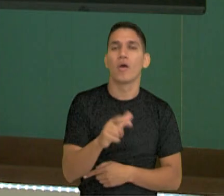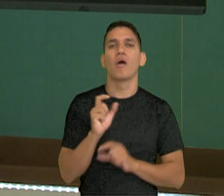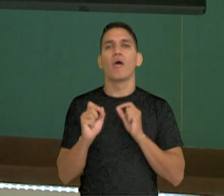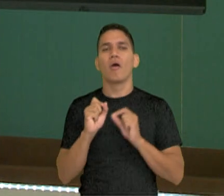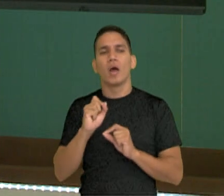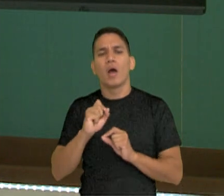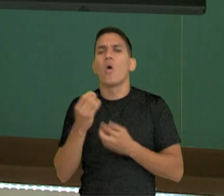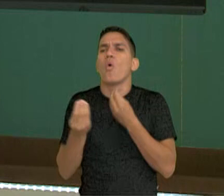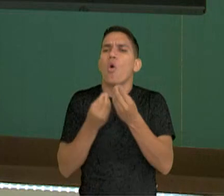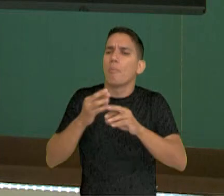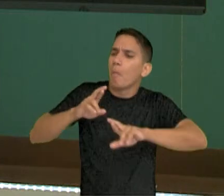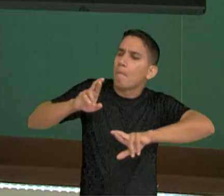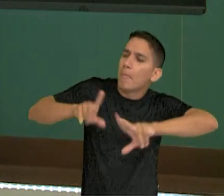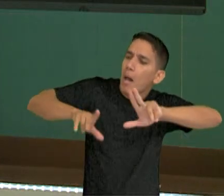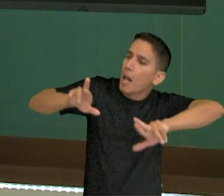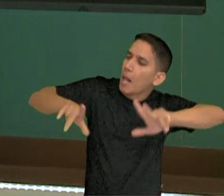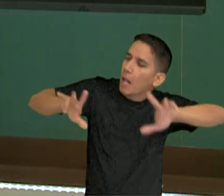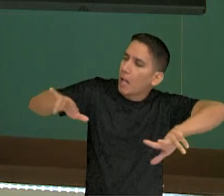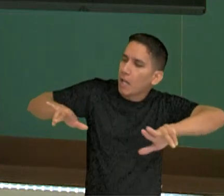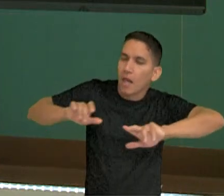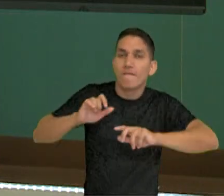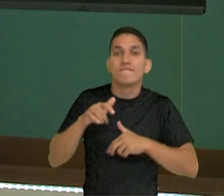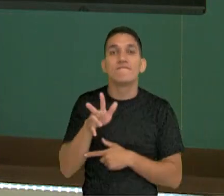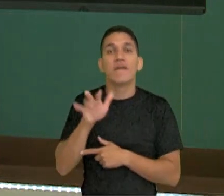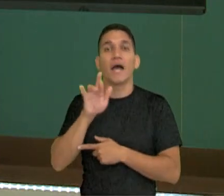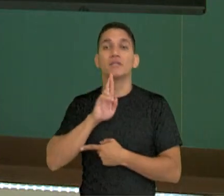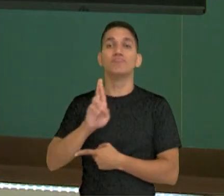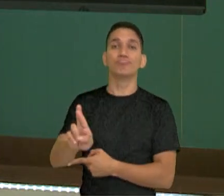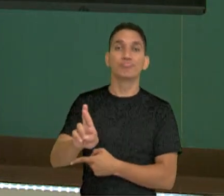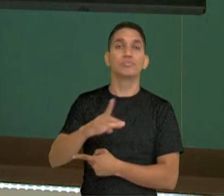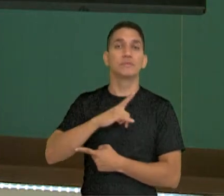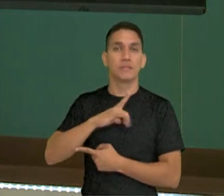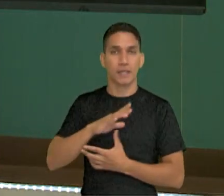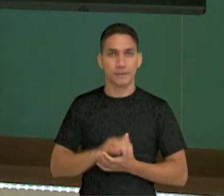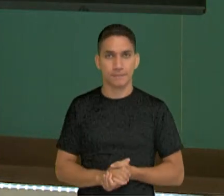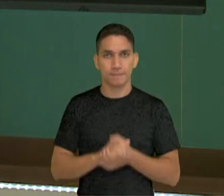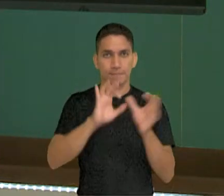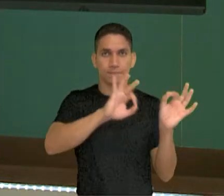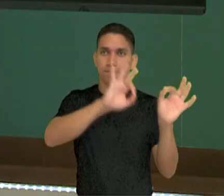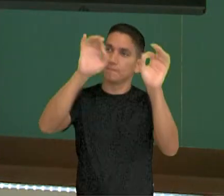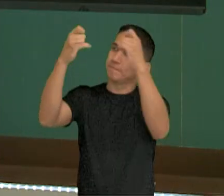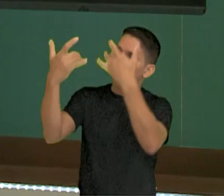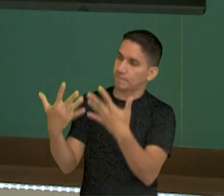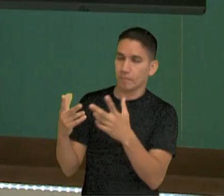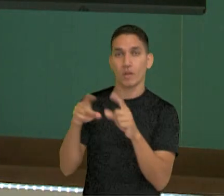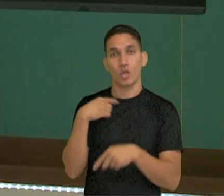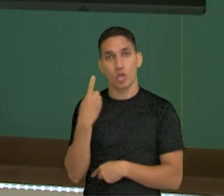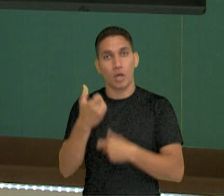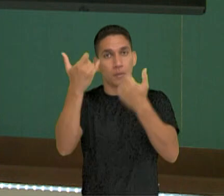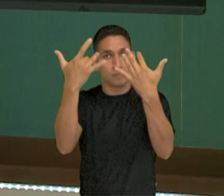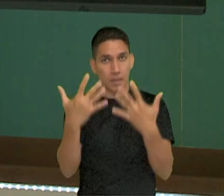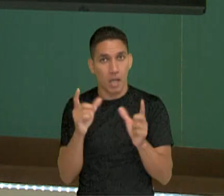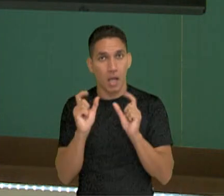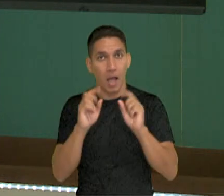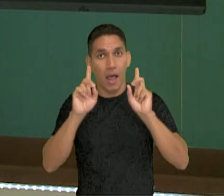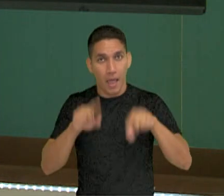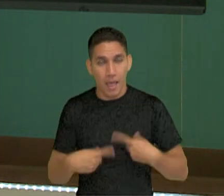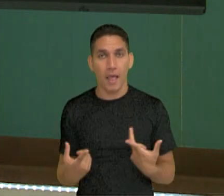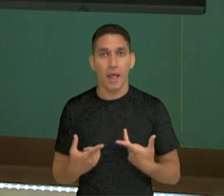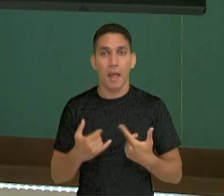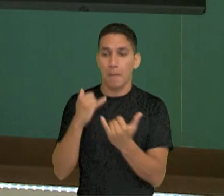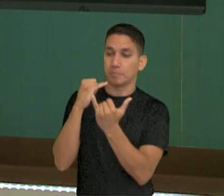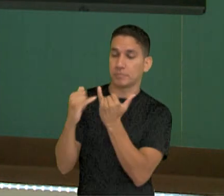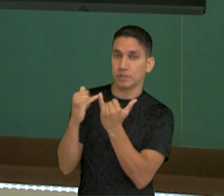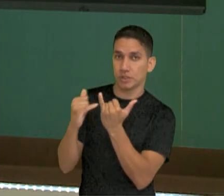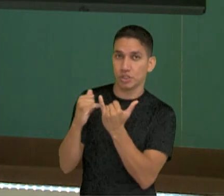a dispersão dos valores que ocorreram. Nesse vídeo, então, a gente trabalhou uma medida de